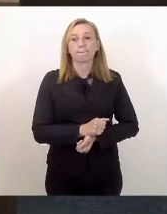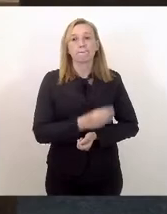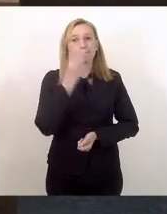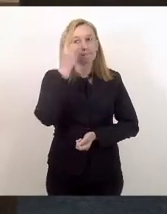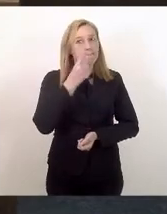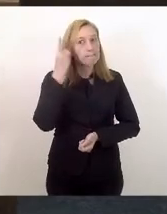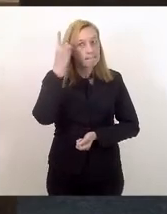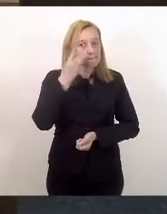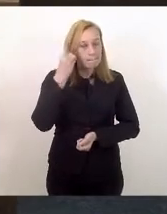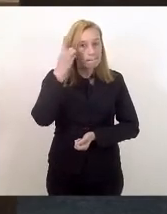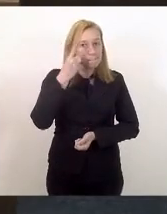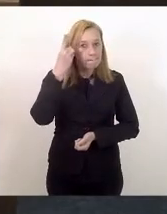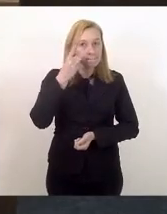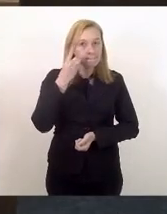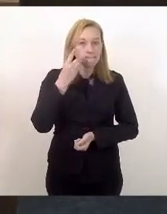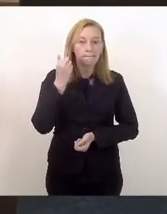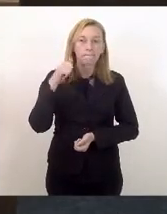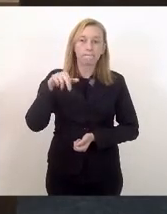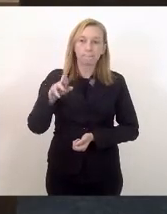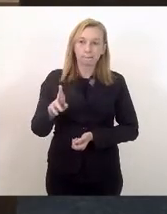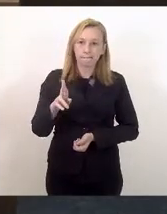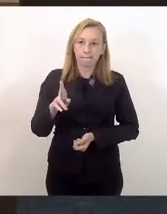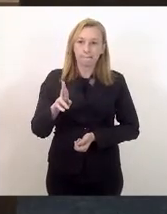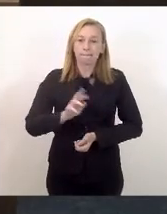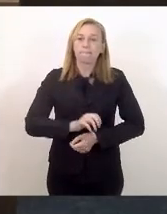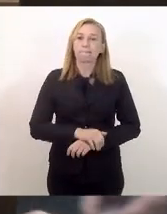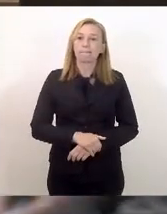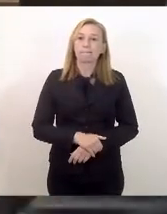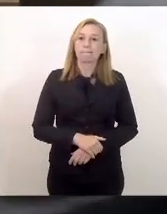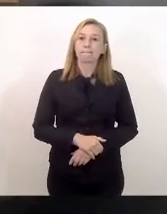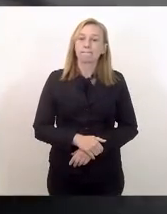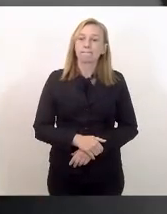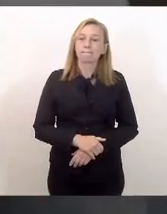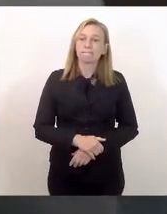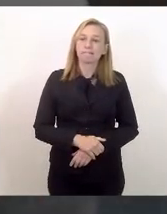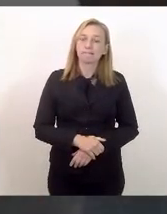deputado Rosenberg Reis,